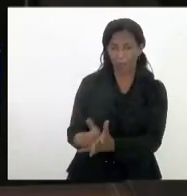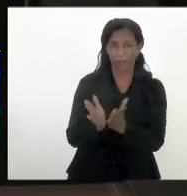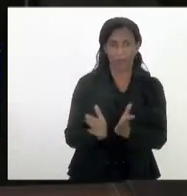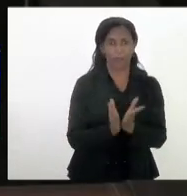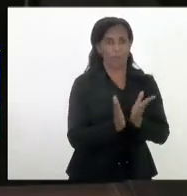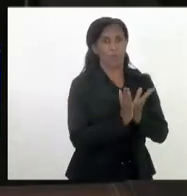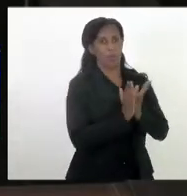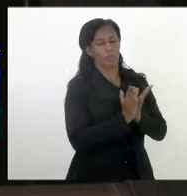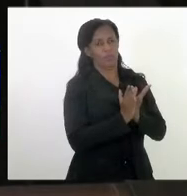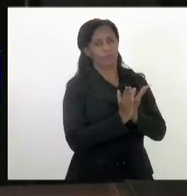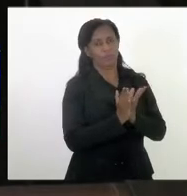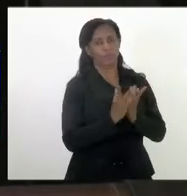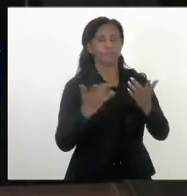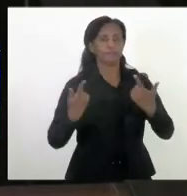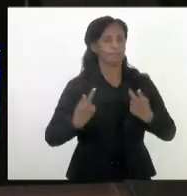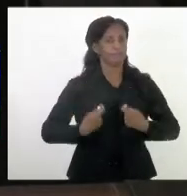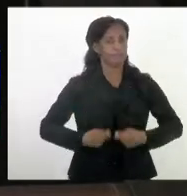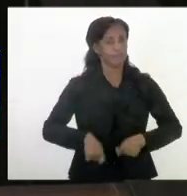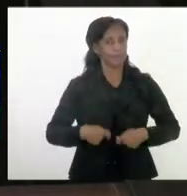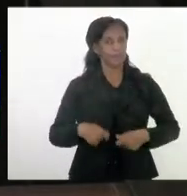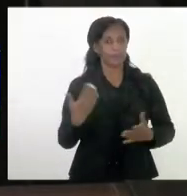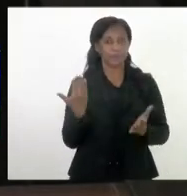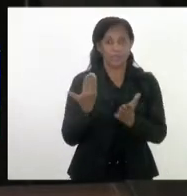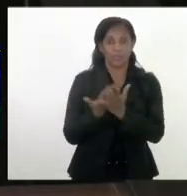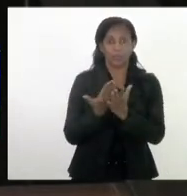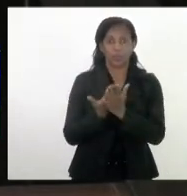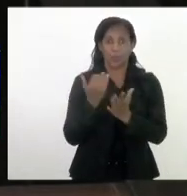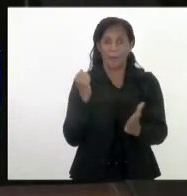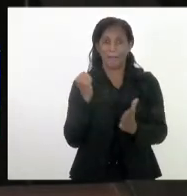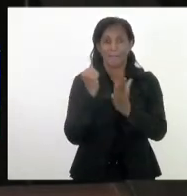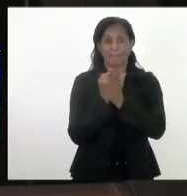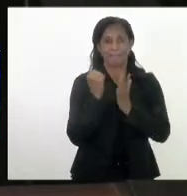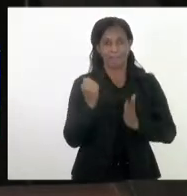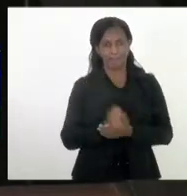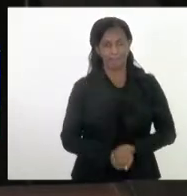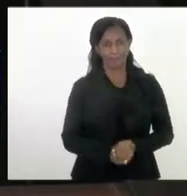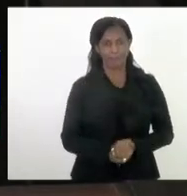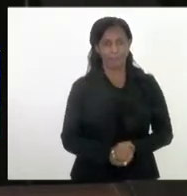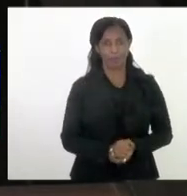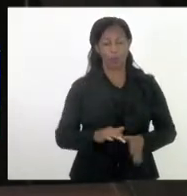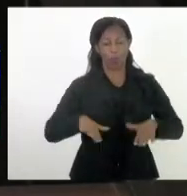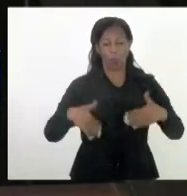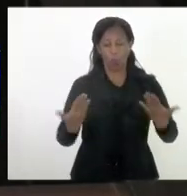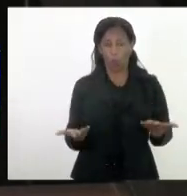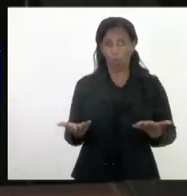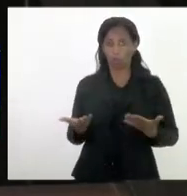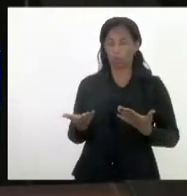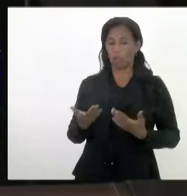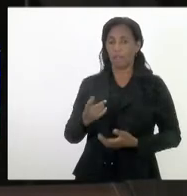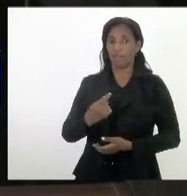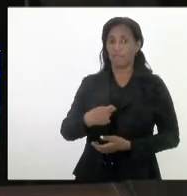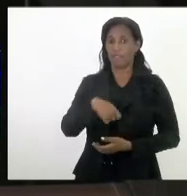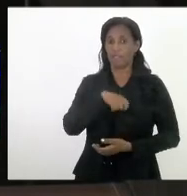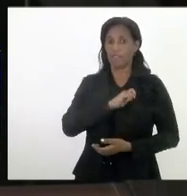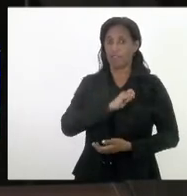deputada Lucinha, precisa de estudo de impacto. Quando é para dar benefício fiscal, não tem estudo